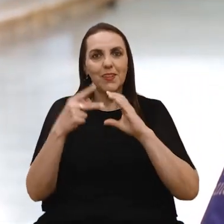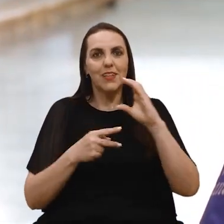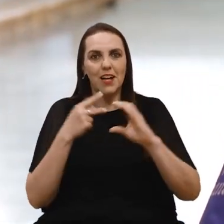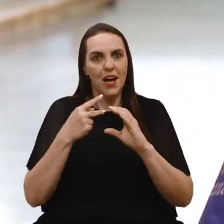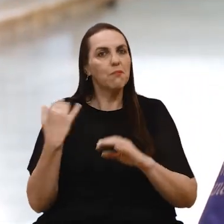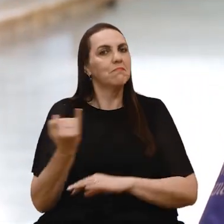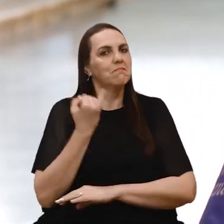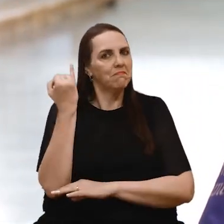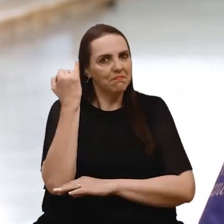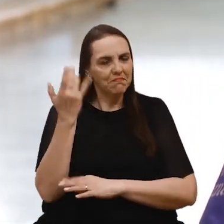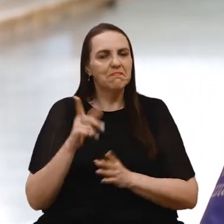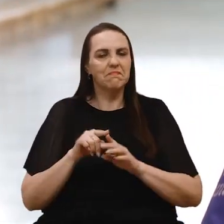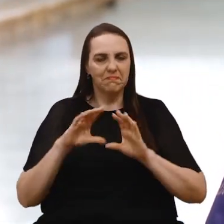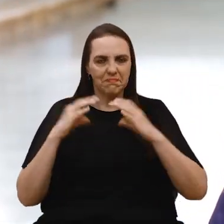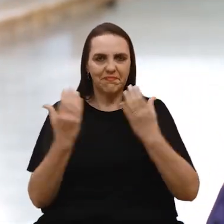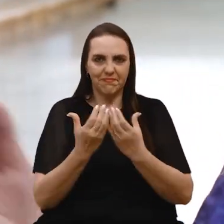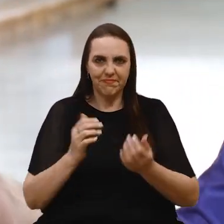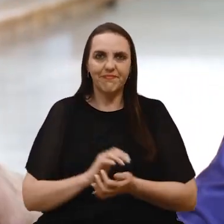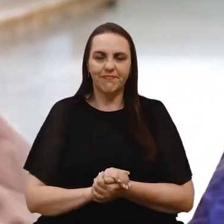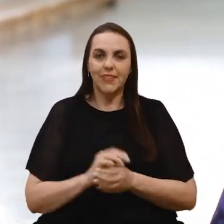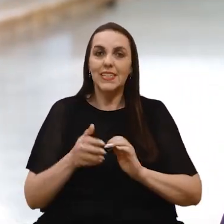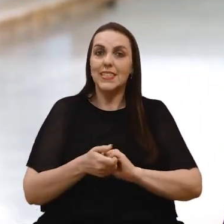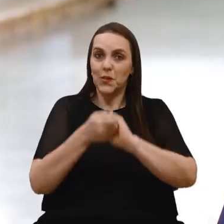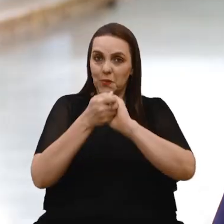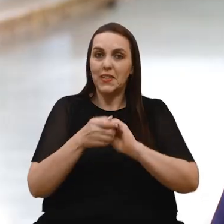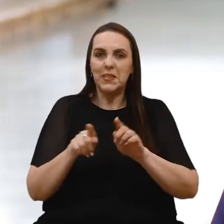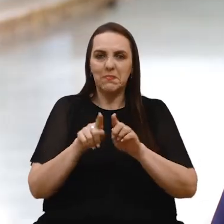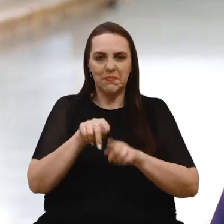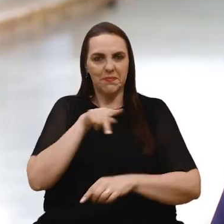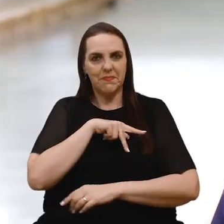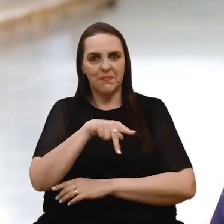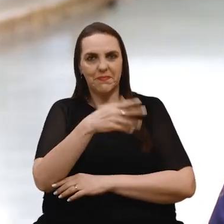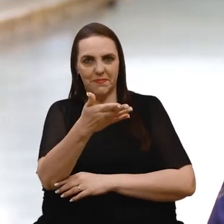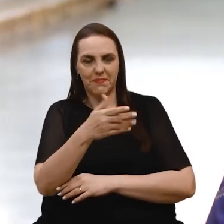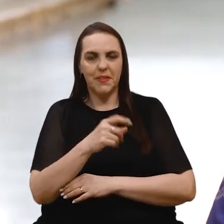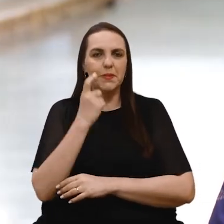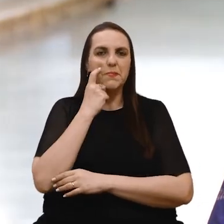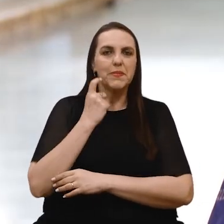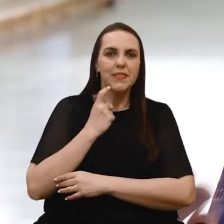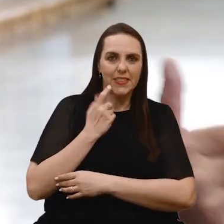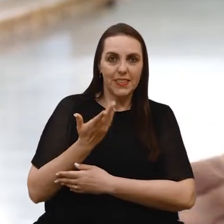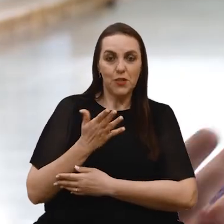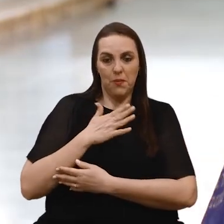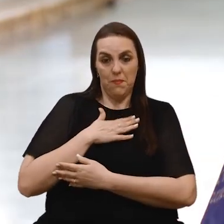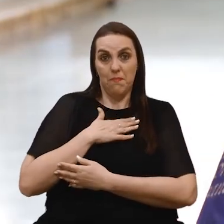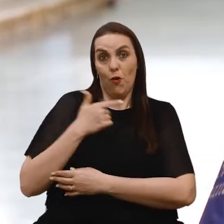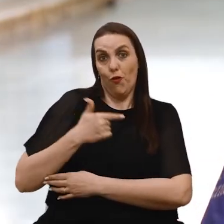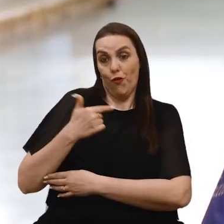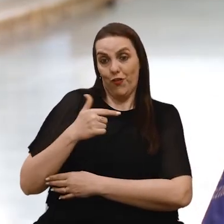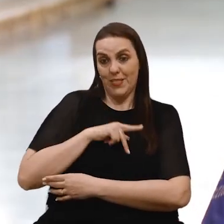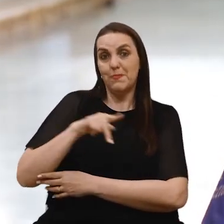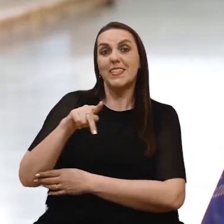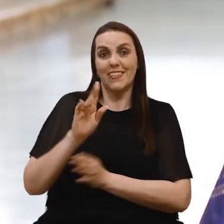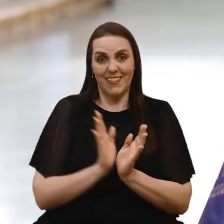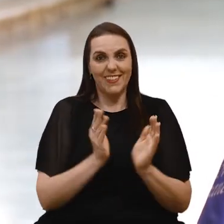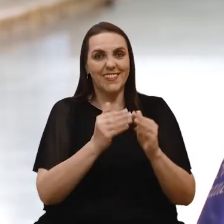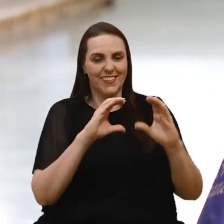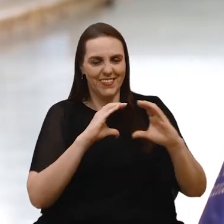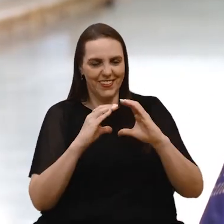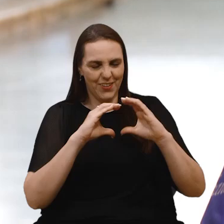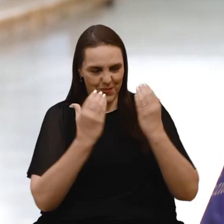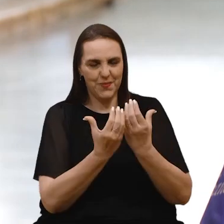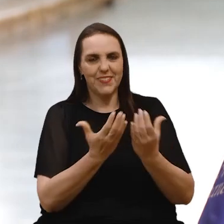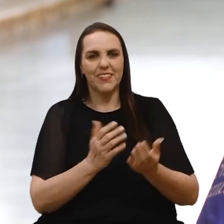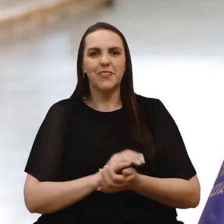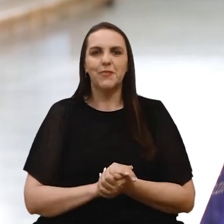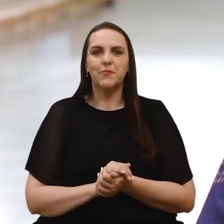é muito importante para a nossa comunidade. Saudar aqui o nosso presidente Petrini, meu vice-presidente, né, na comissão